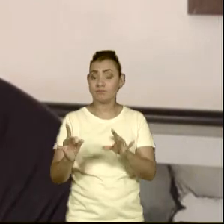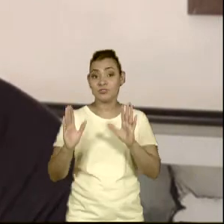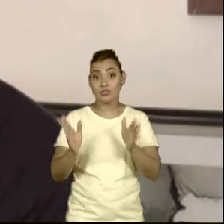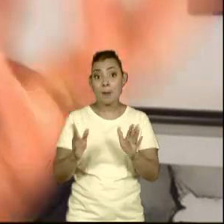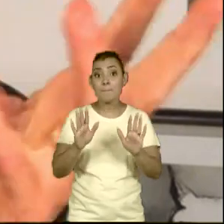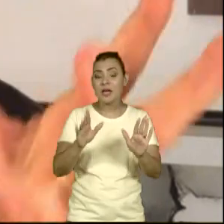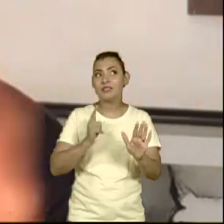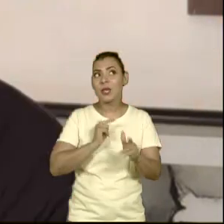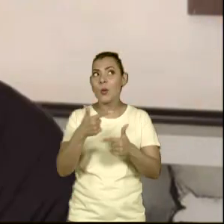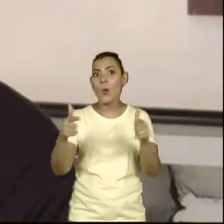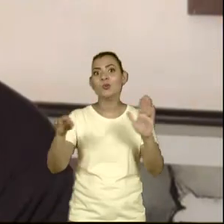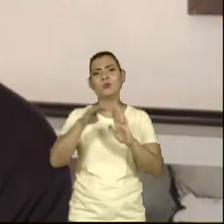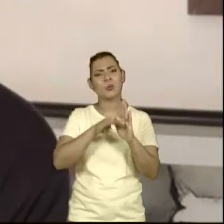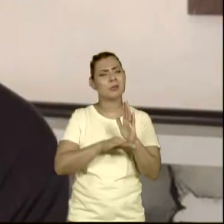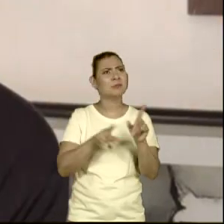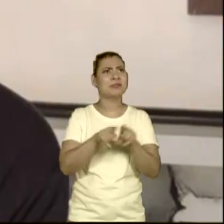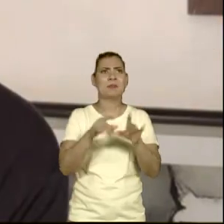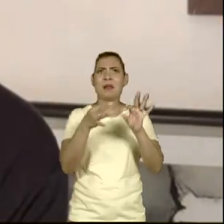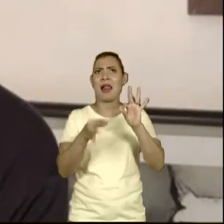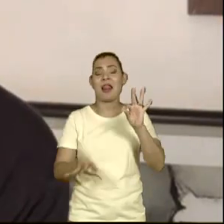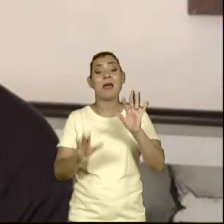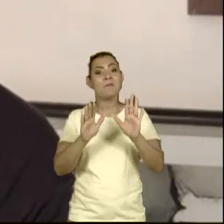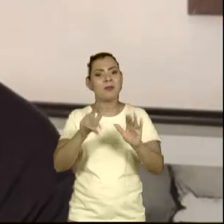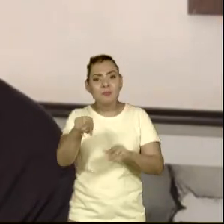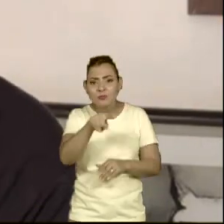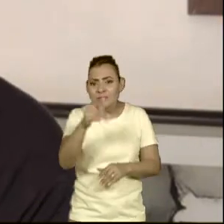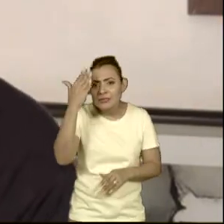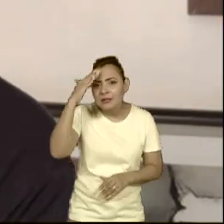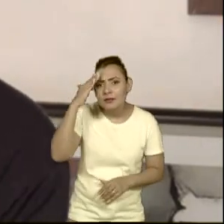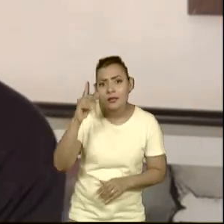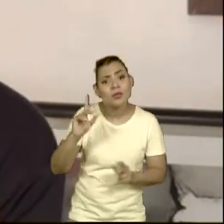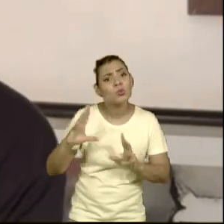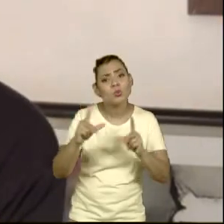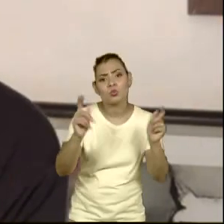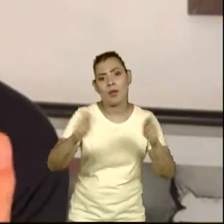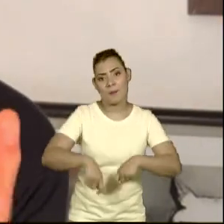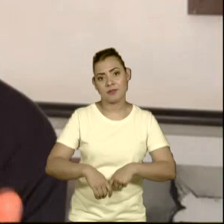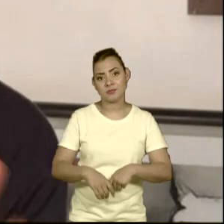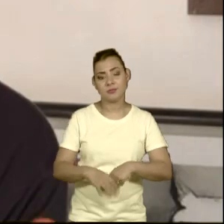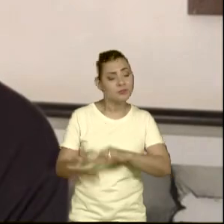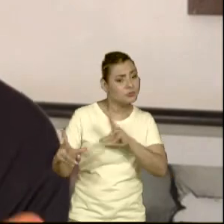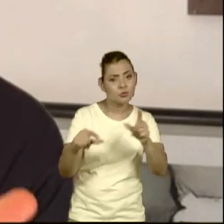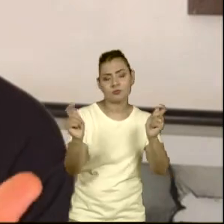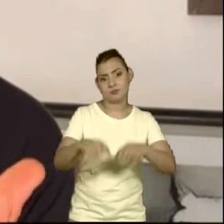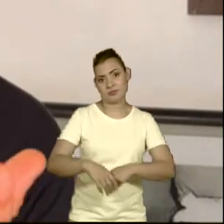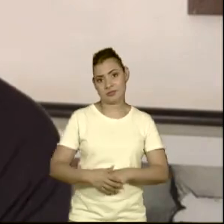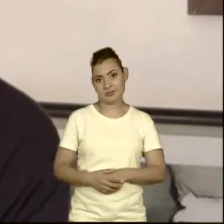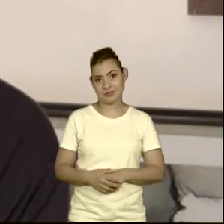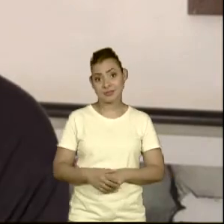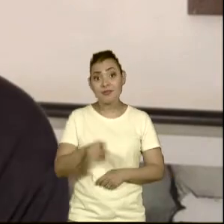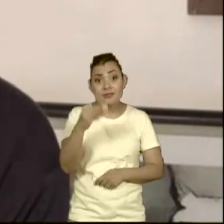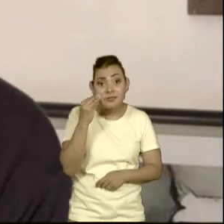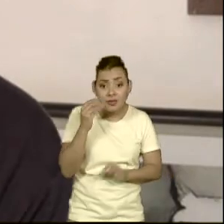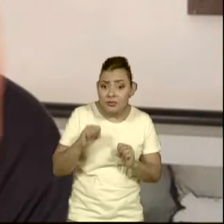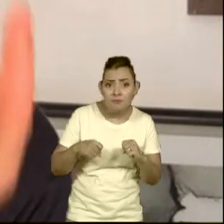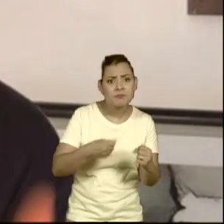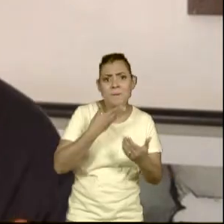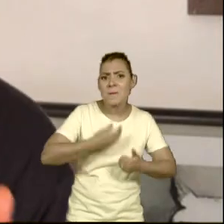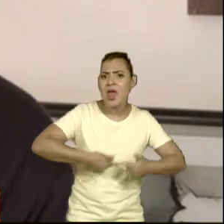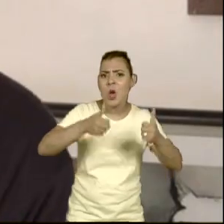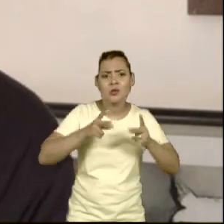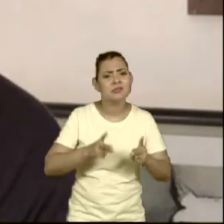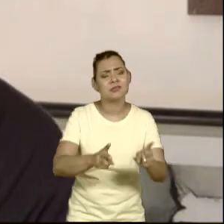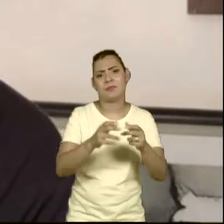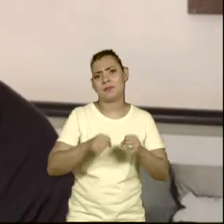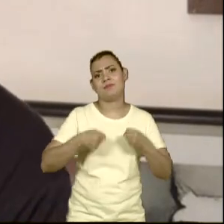tem outros programas para a gente falar, etc., mas só para falar para vocês, tudo é possível, gente. Primeira coisa, tente fazer o melhor sempre.